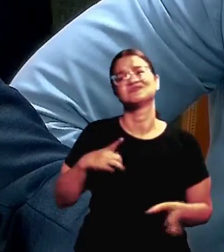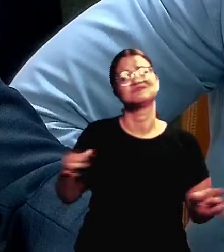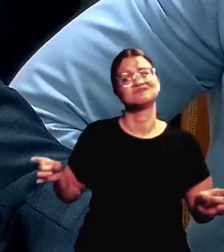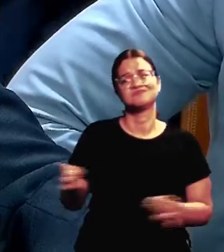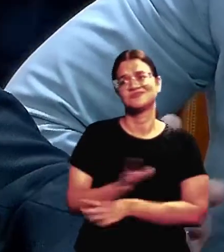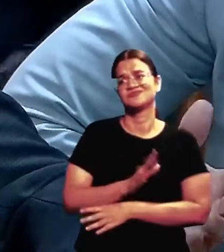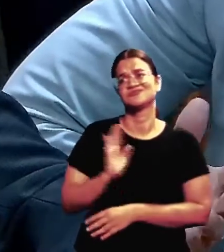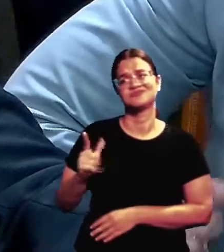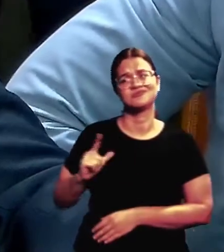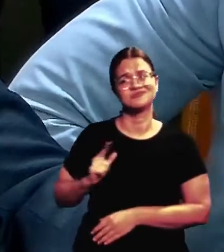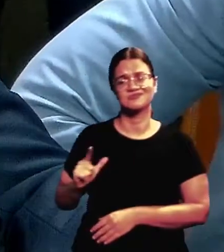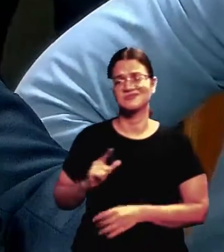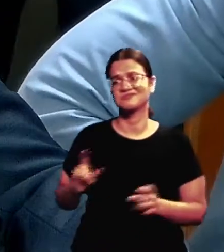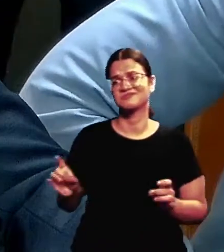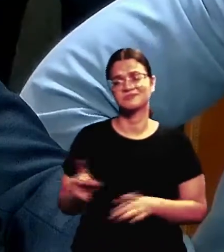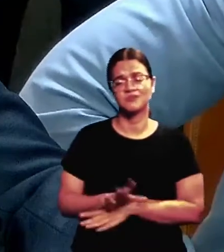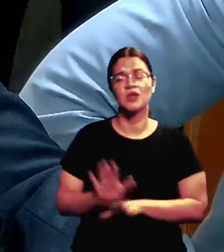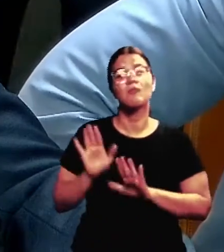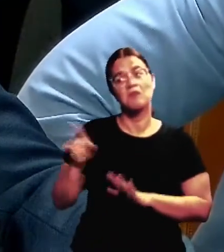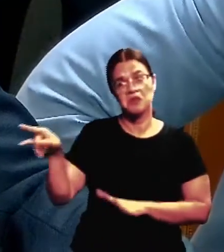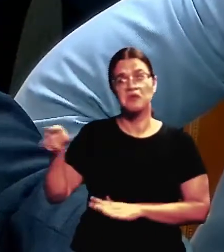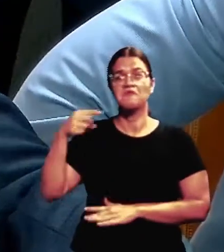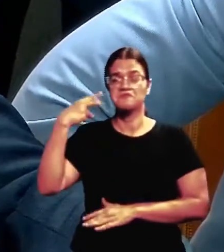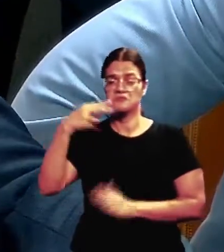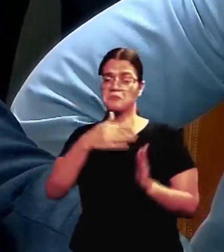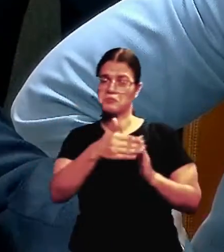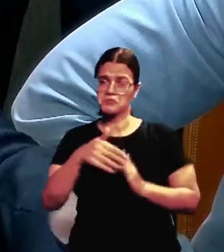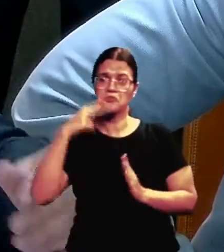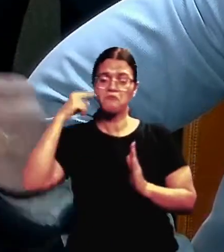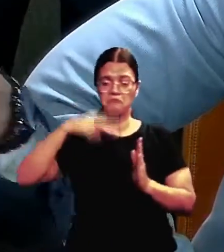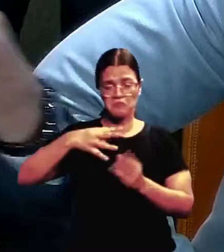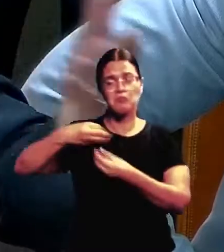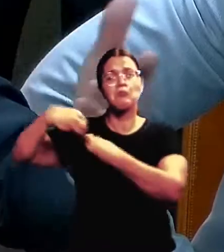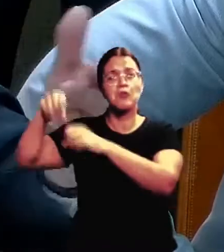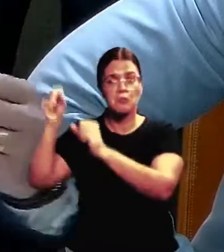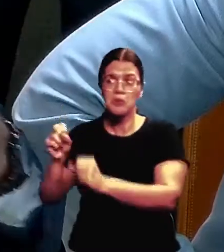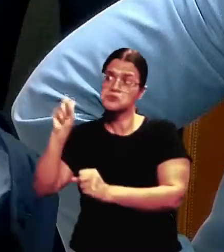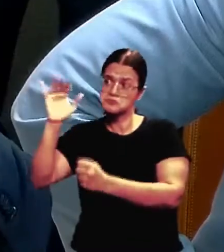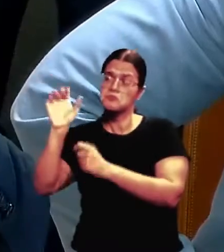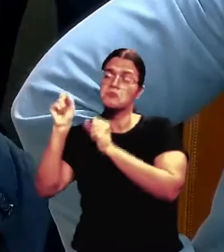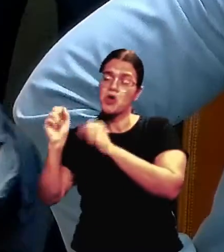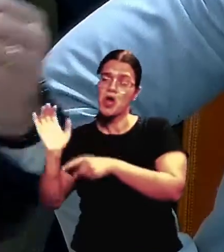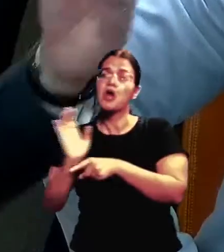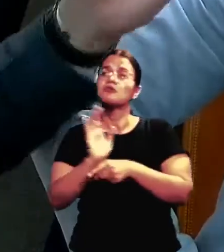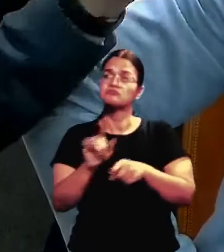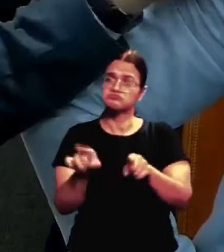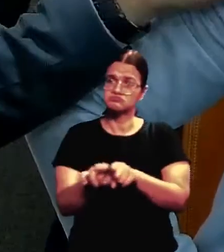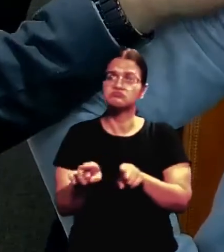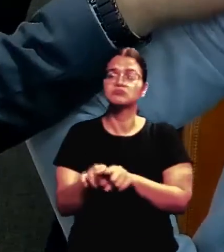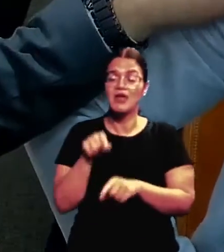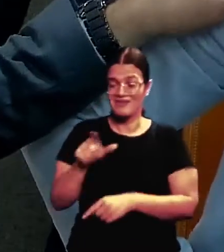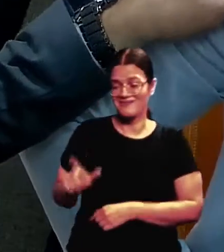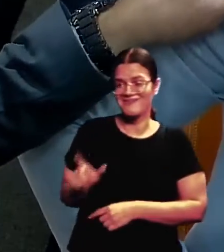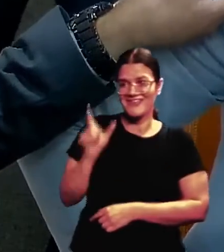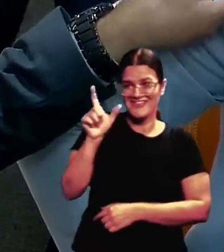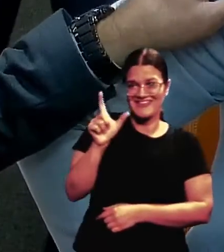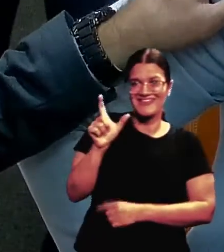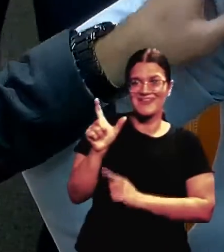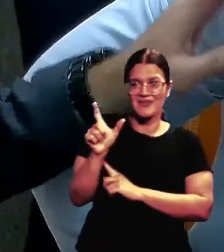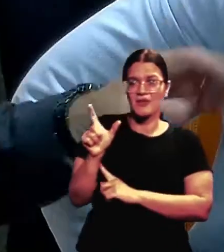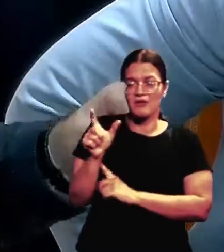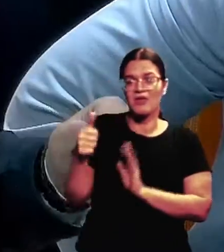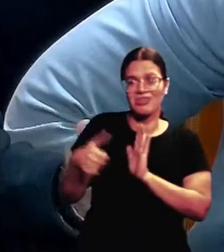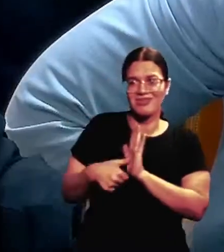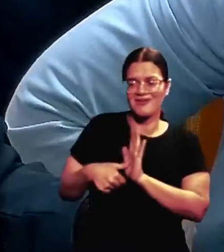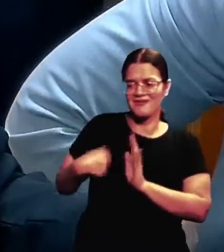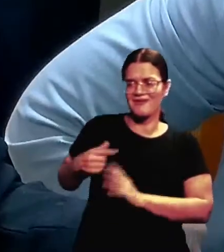ela já existe, mas o vereador pediu vistas, né? Fica à vontade, se eu puder contribuir também. Inclusive,